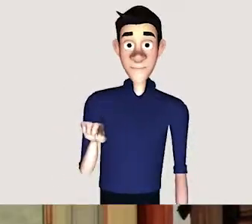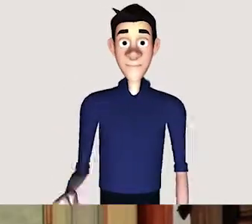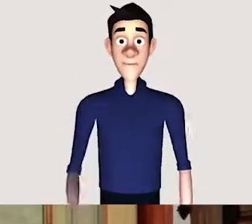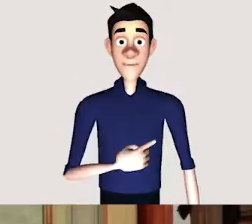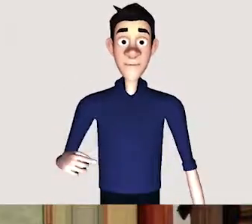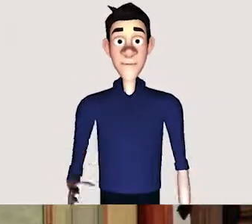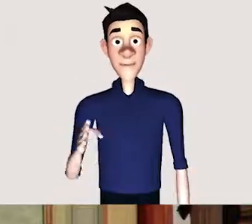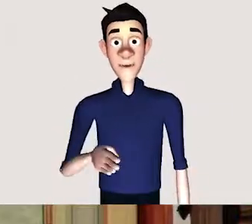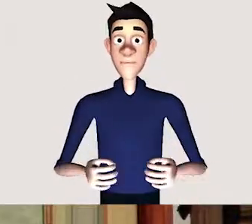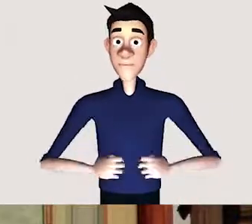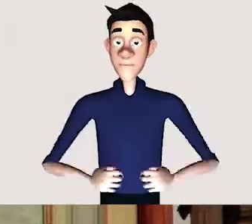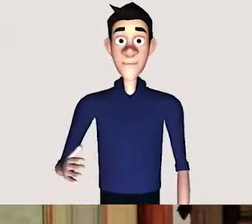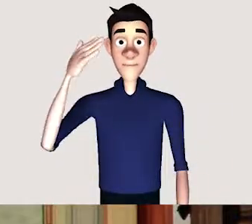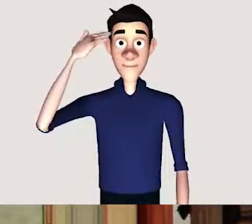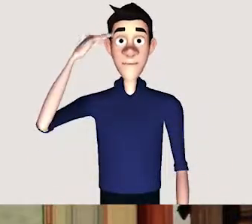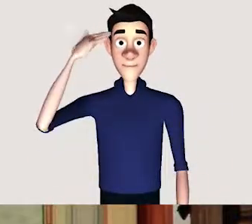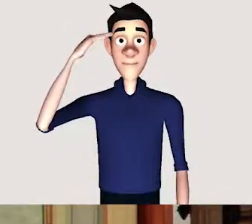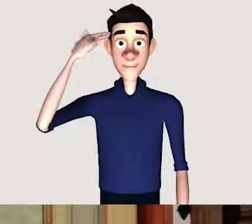e poderes.